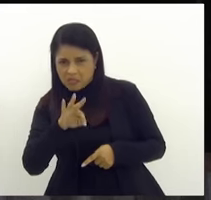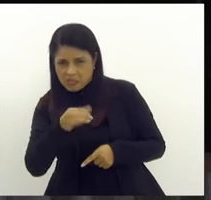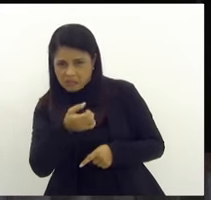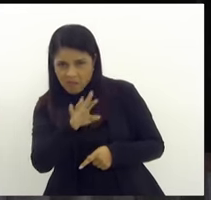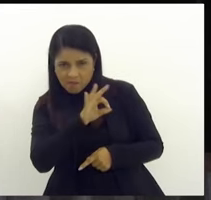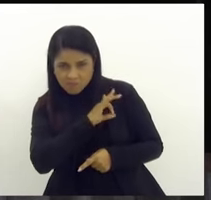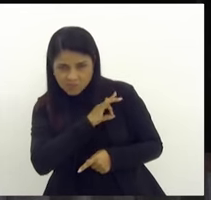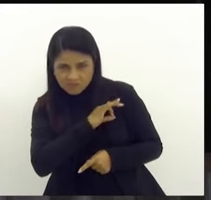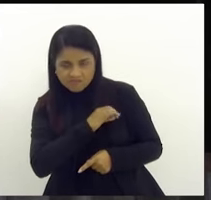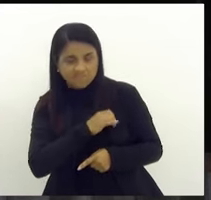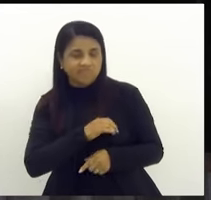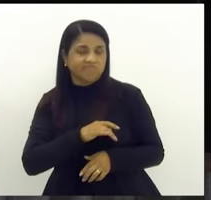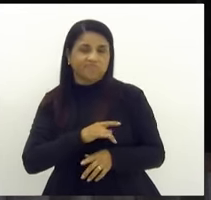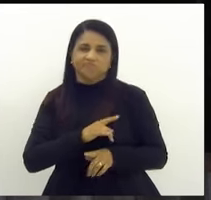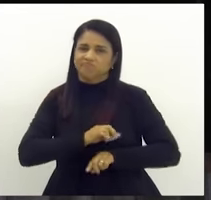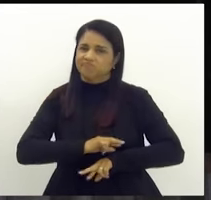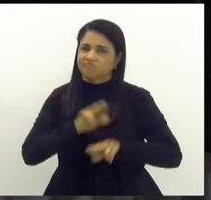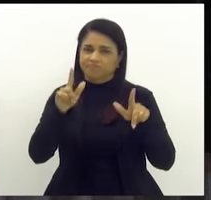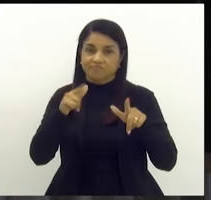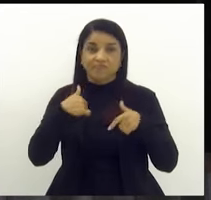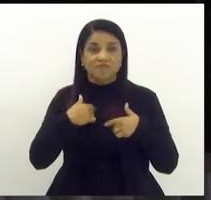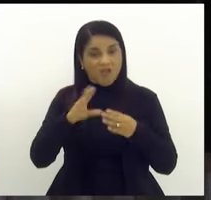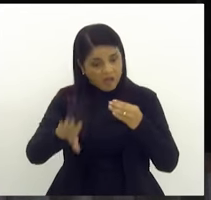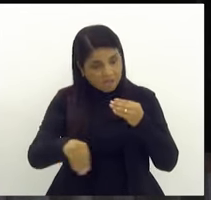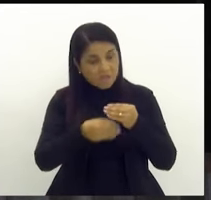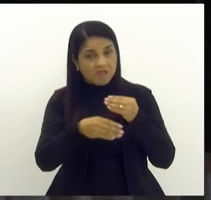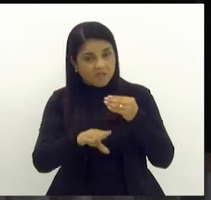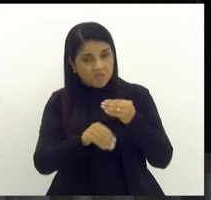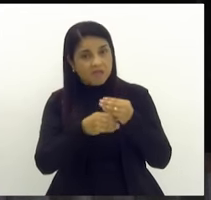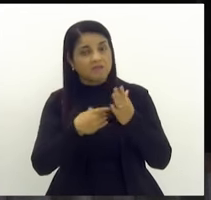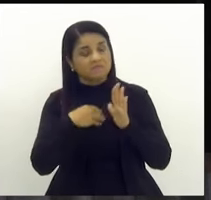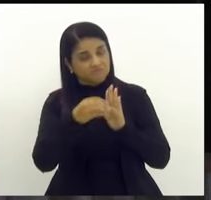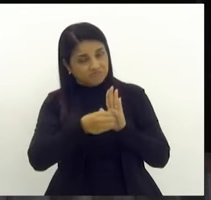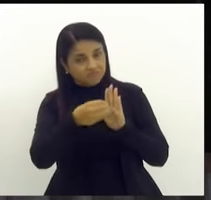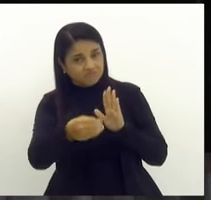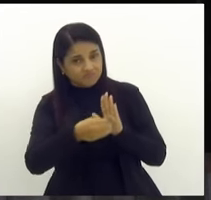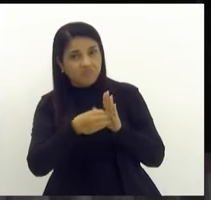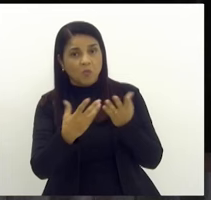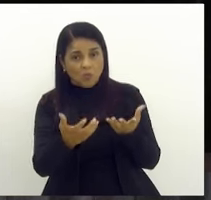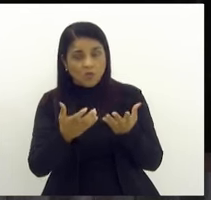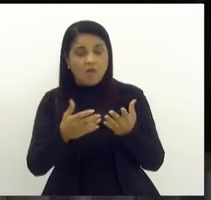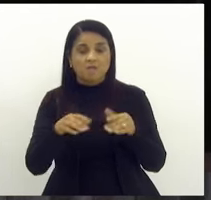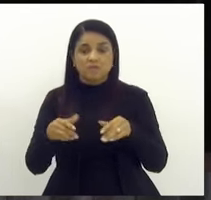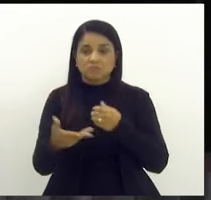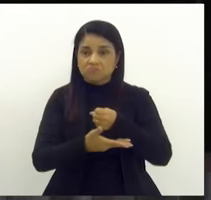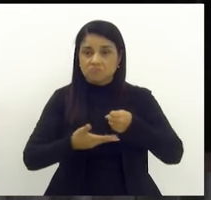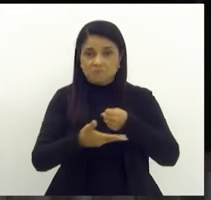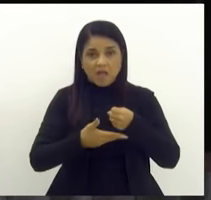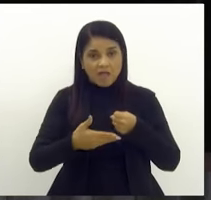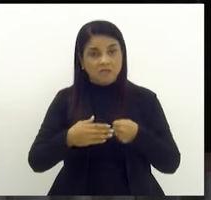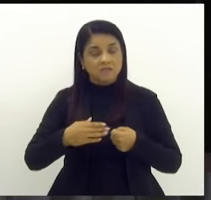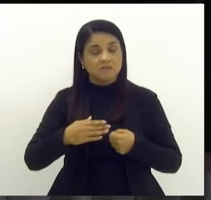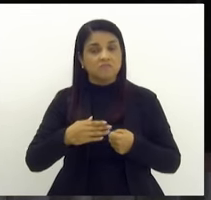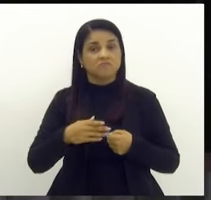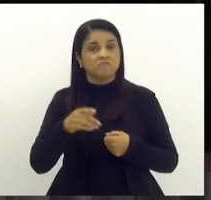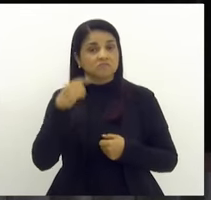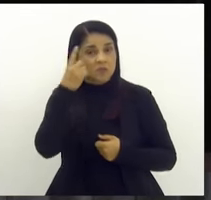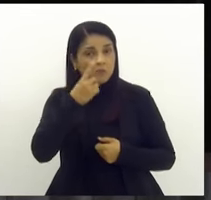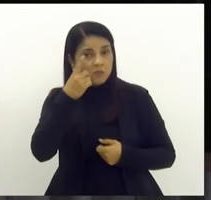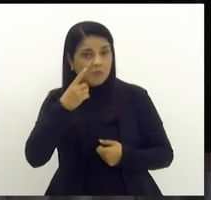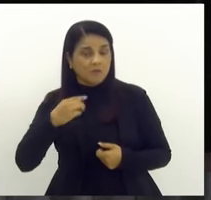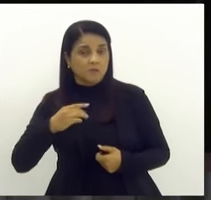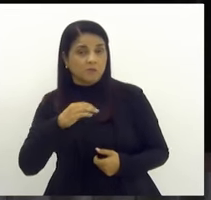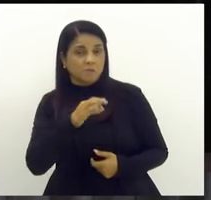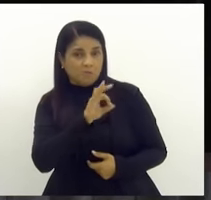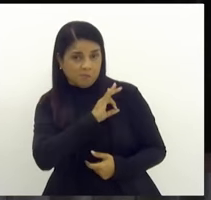então fiz várias emendas e até quero discutir com os qu que os deputados tivessem aqui da base do governo são militares mas esses são favorável a uma coisa